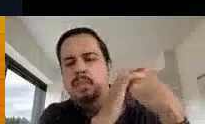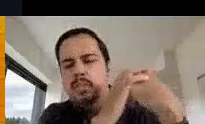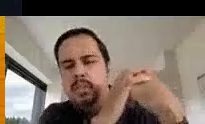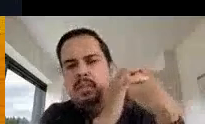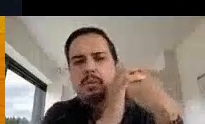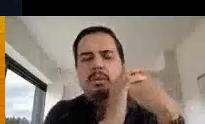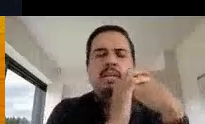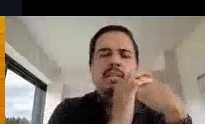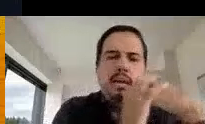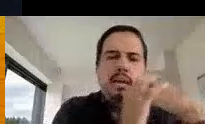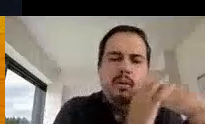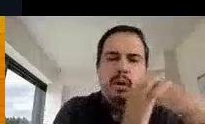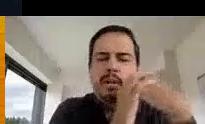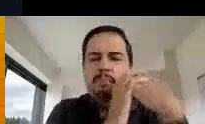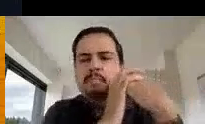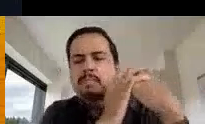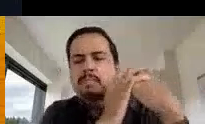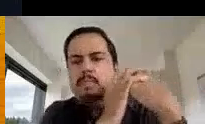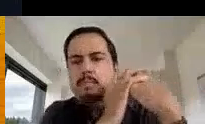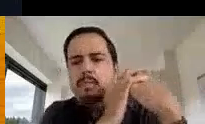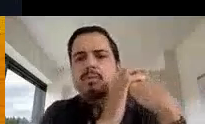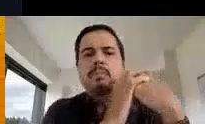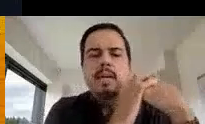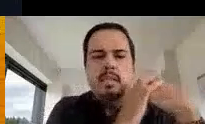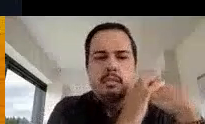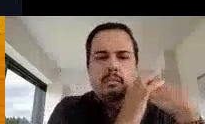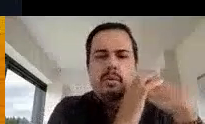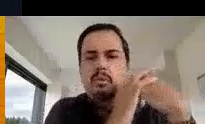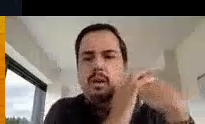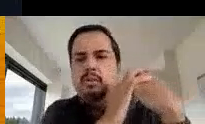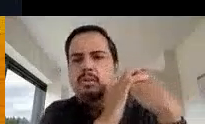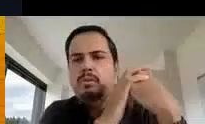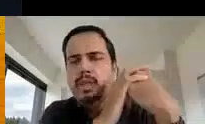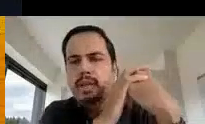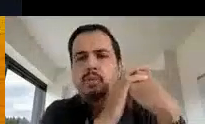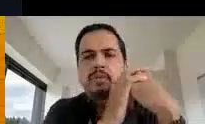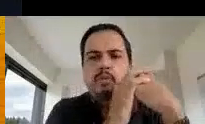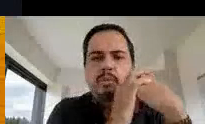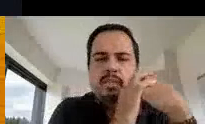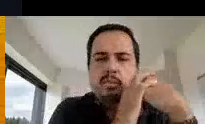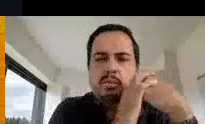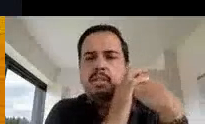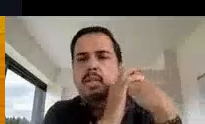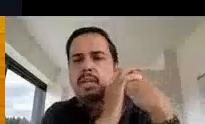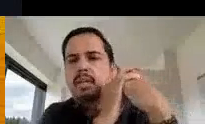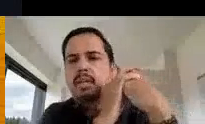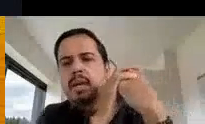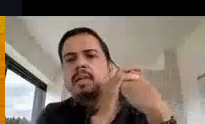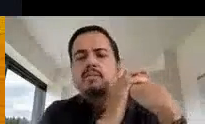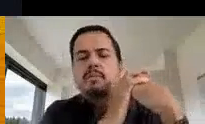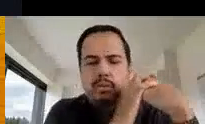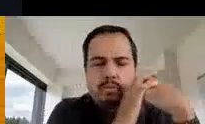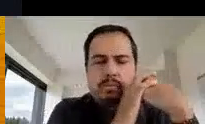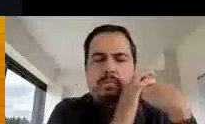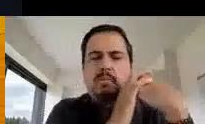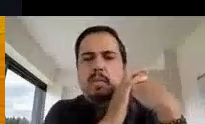gosta, né? Participa, sai fora, usa aplicativo para controlar nosso dinheiro, para fazer uma gestão financeira,